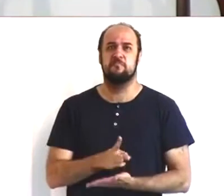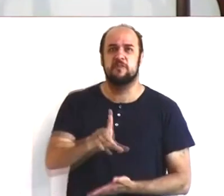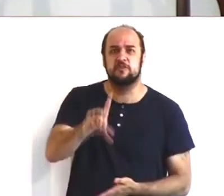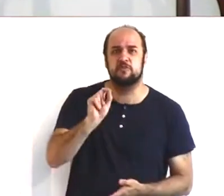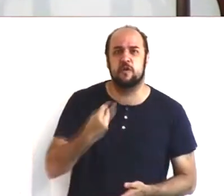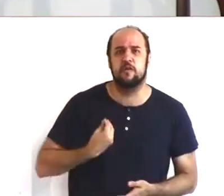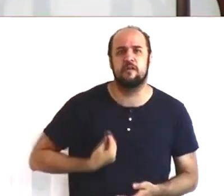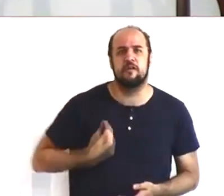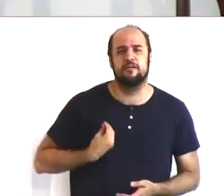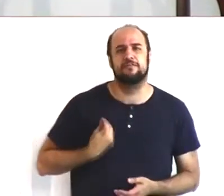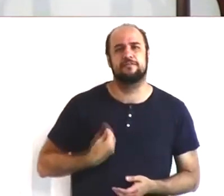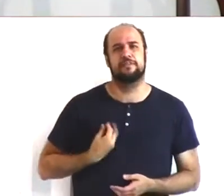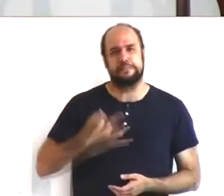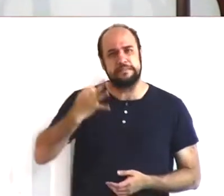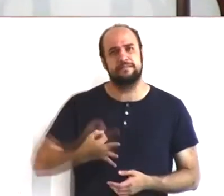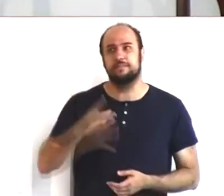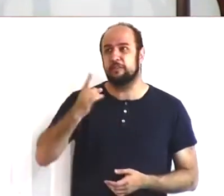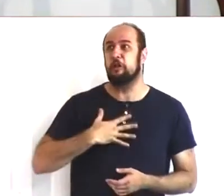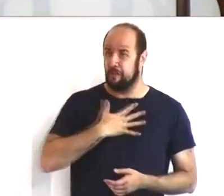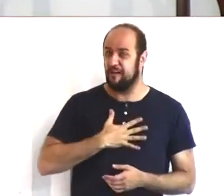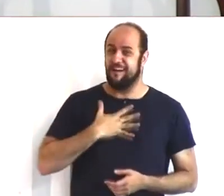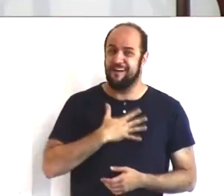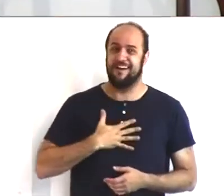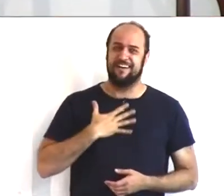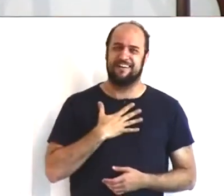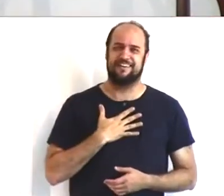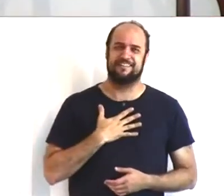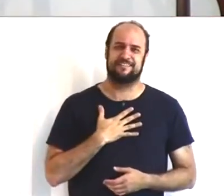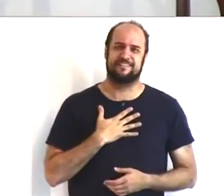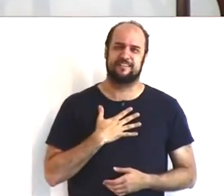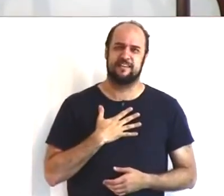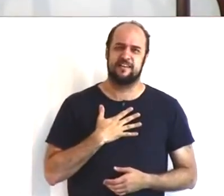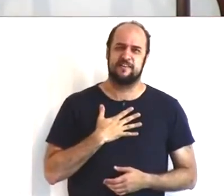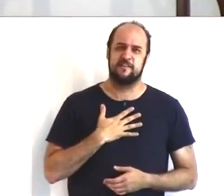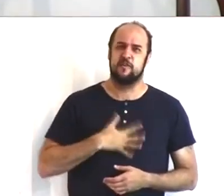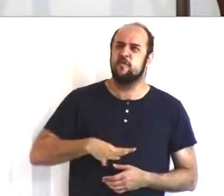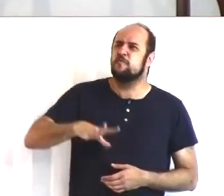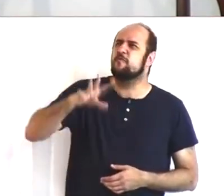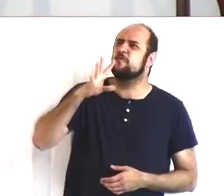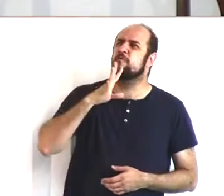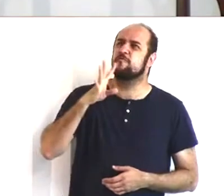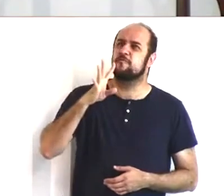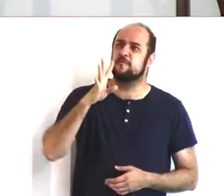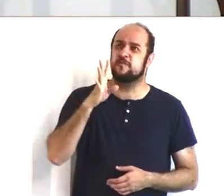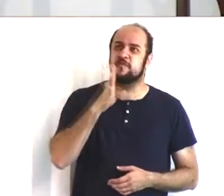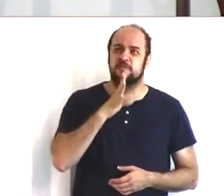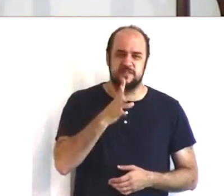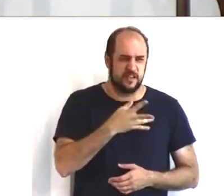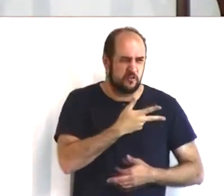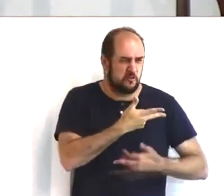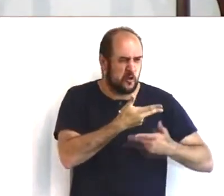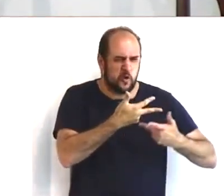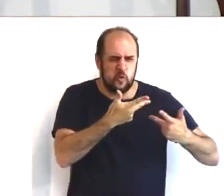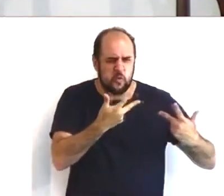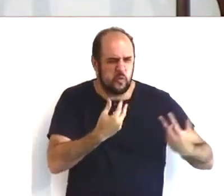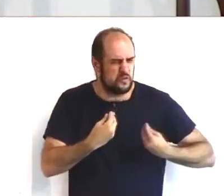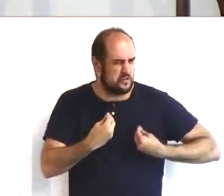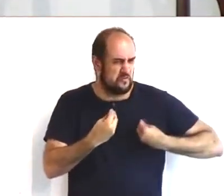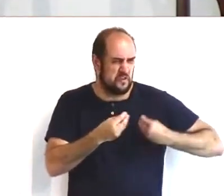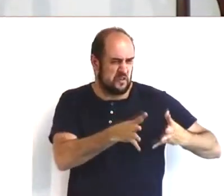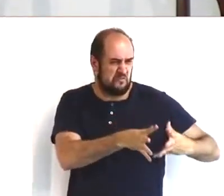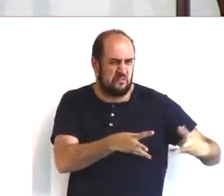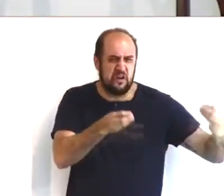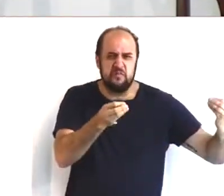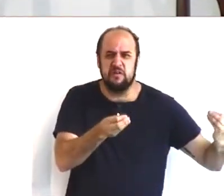vida adequada, que Deus se agrada. Reconhecer a insignificância de coisas passageiras é